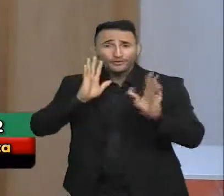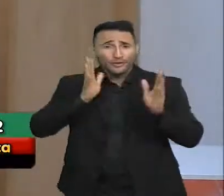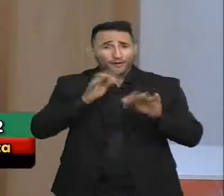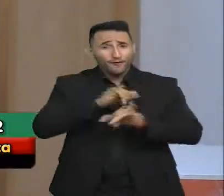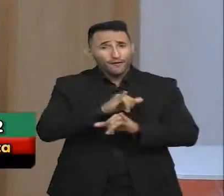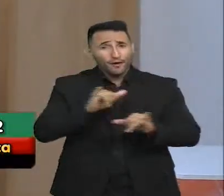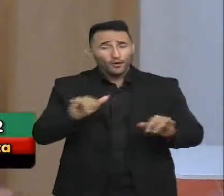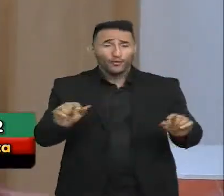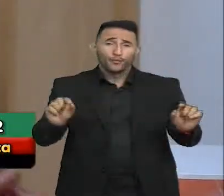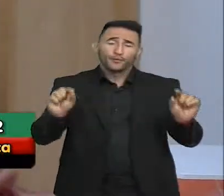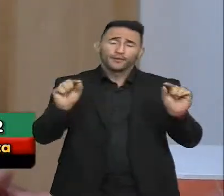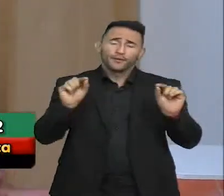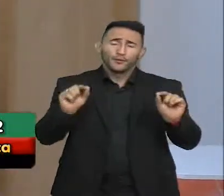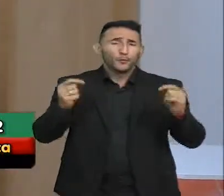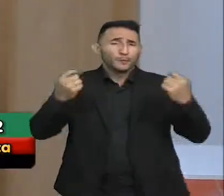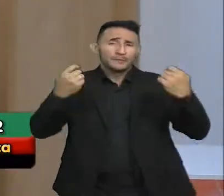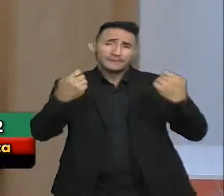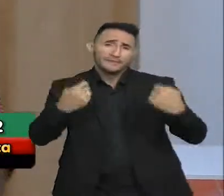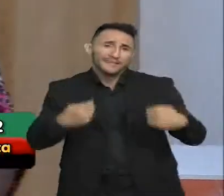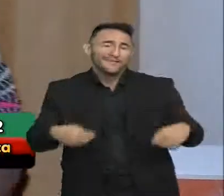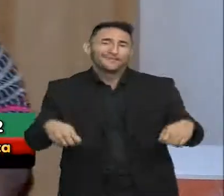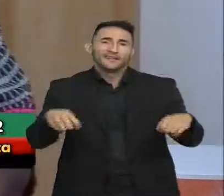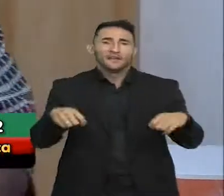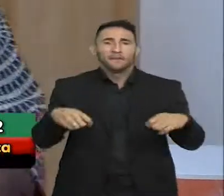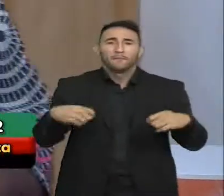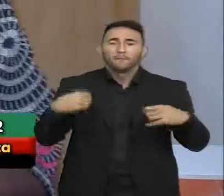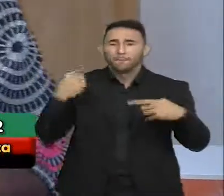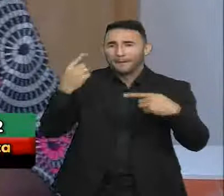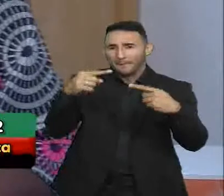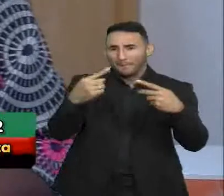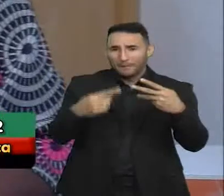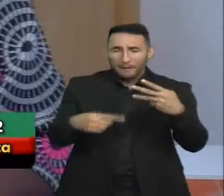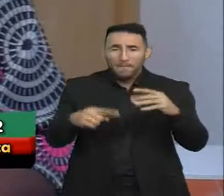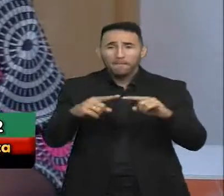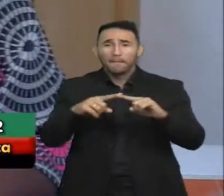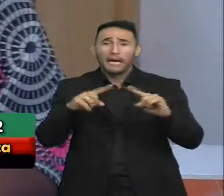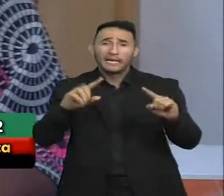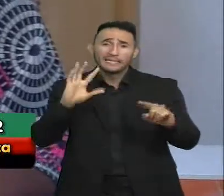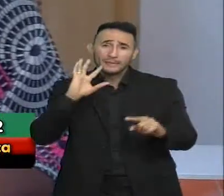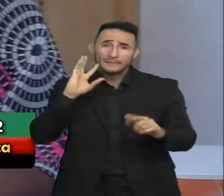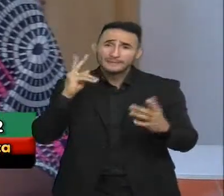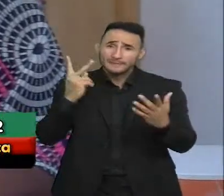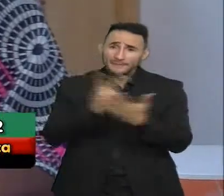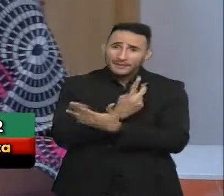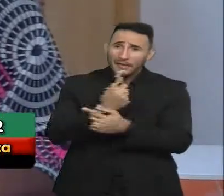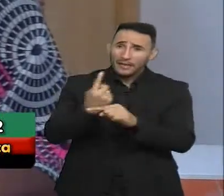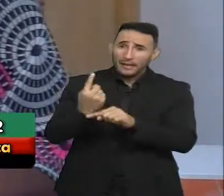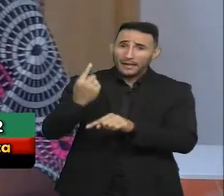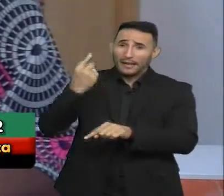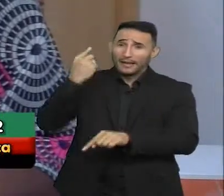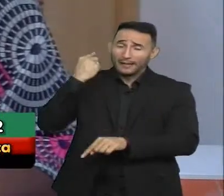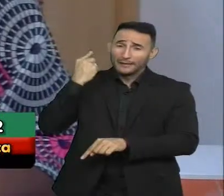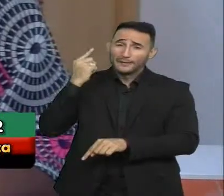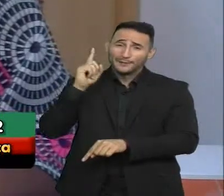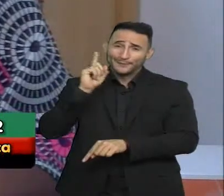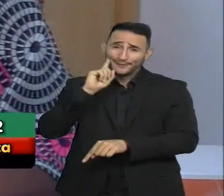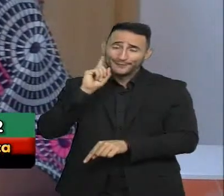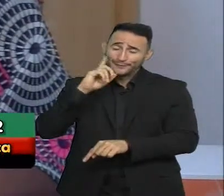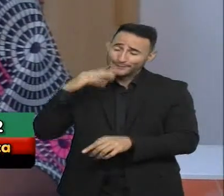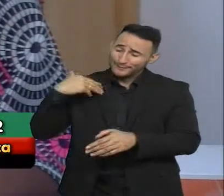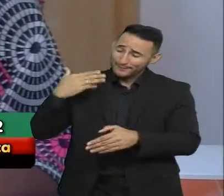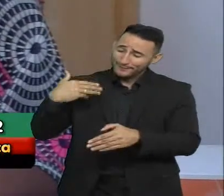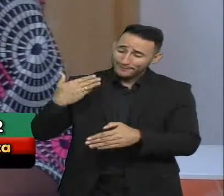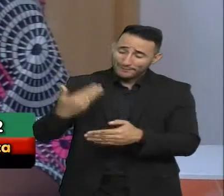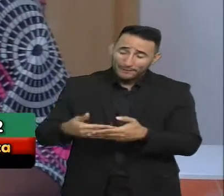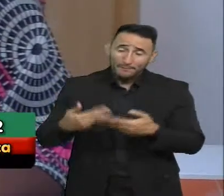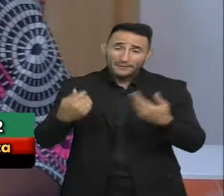nada disso, mas, infelizmente, devido a todos os acontecimentos que nós temos aí no dia a dia,